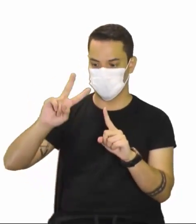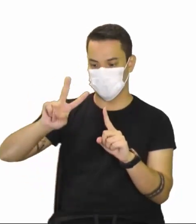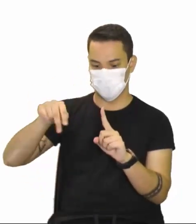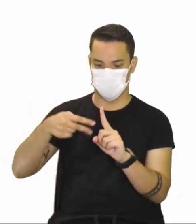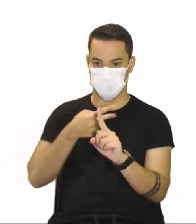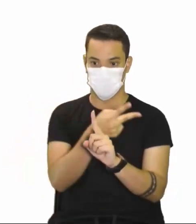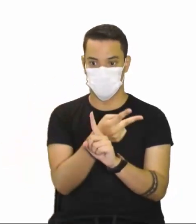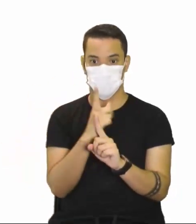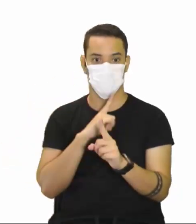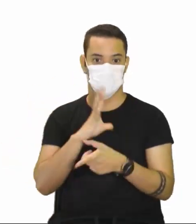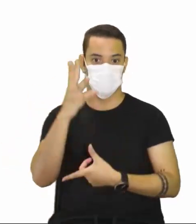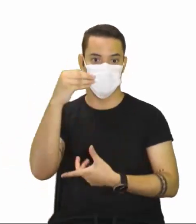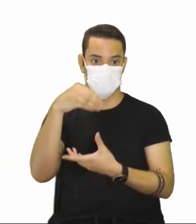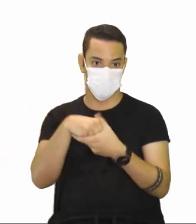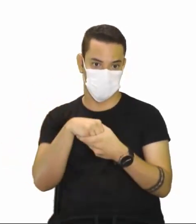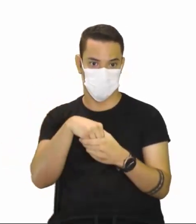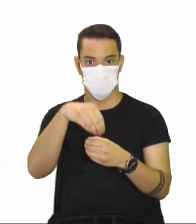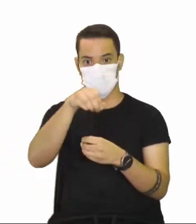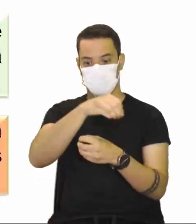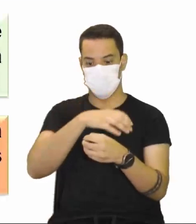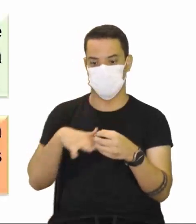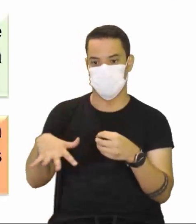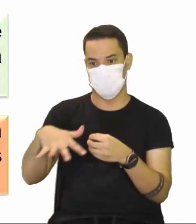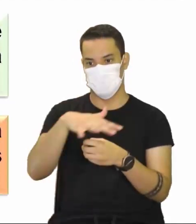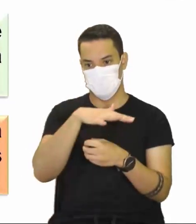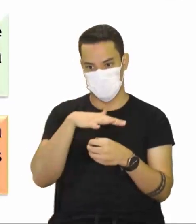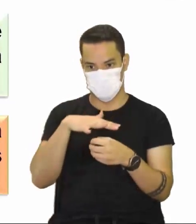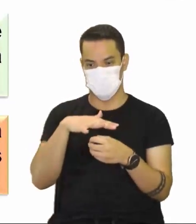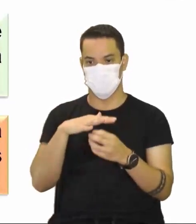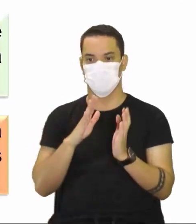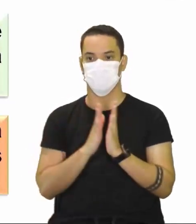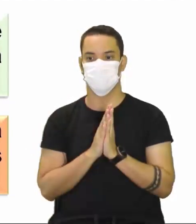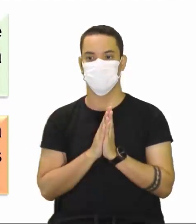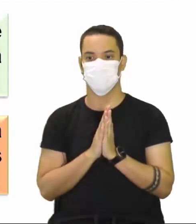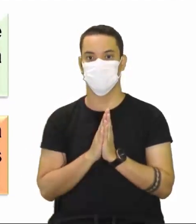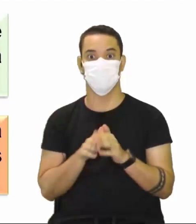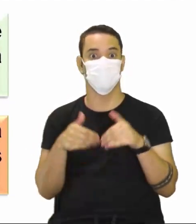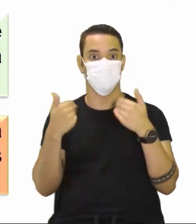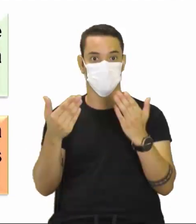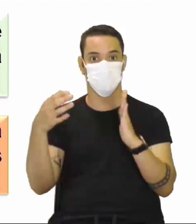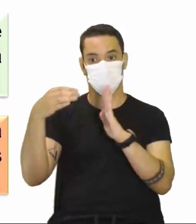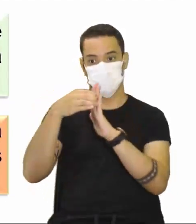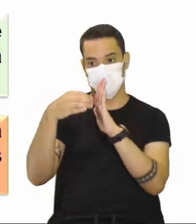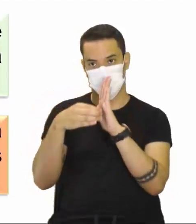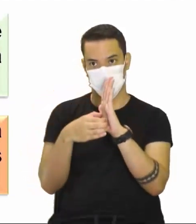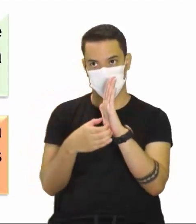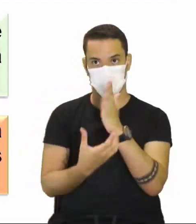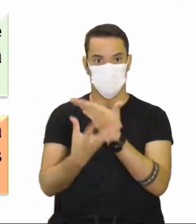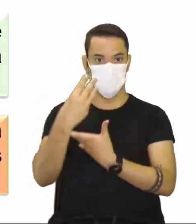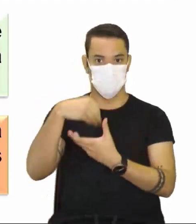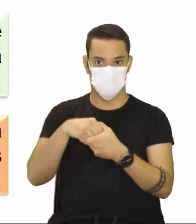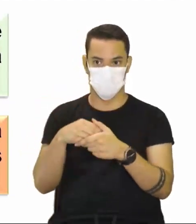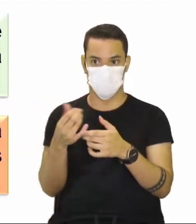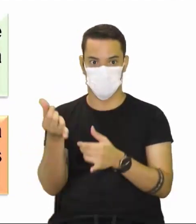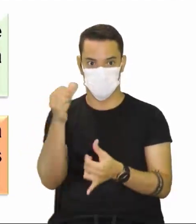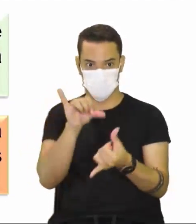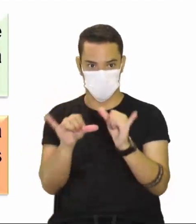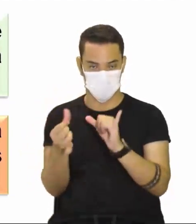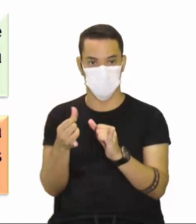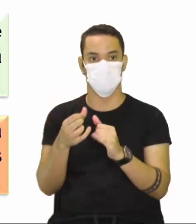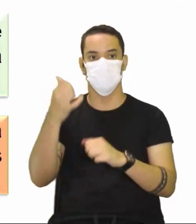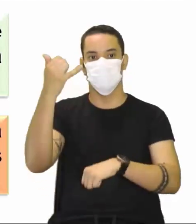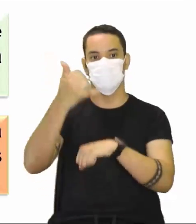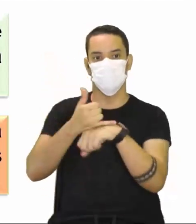nós temos transição interna e transição externa. Quanto à classificação moderna dos elementos químicos,